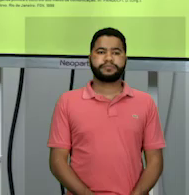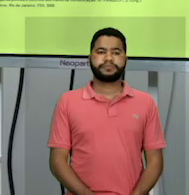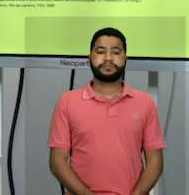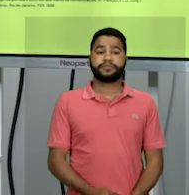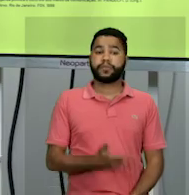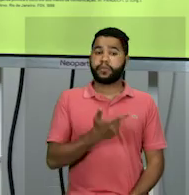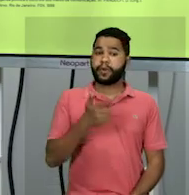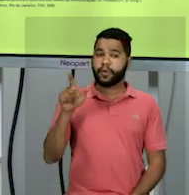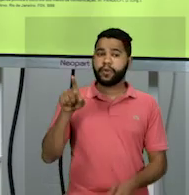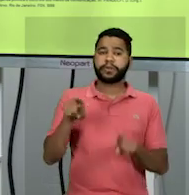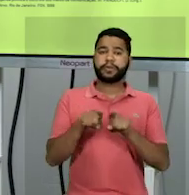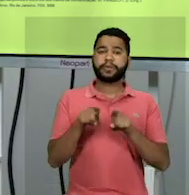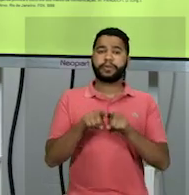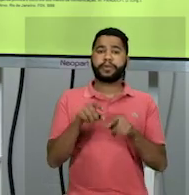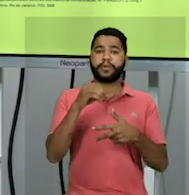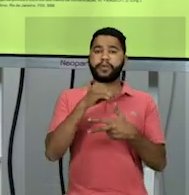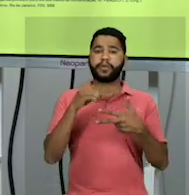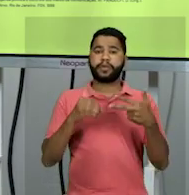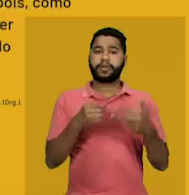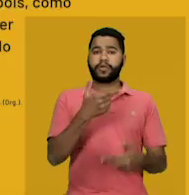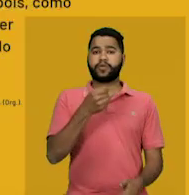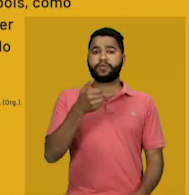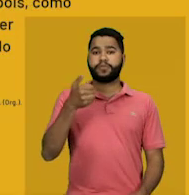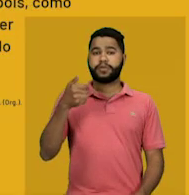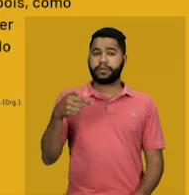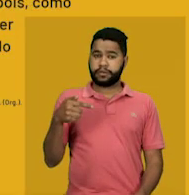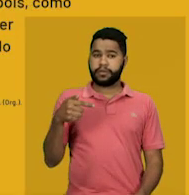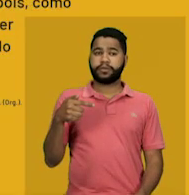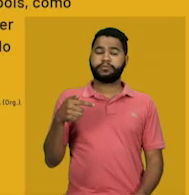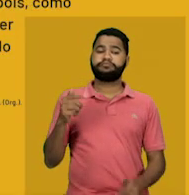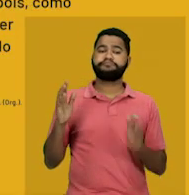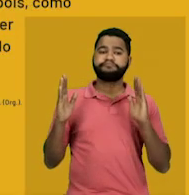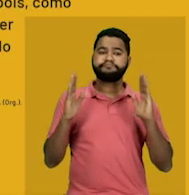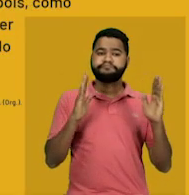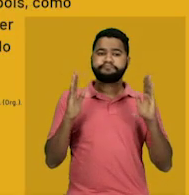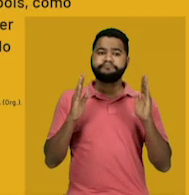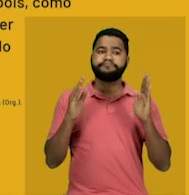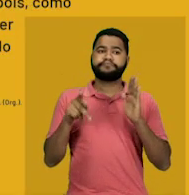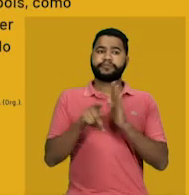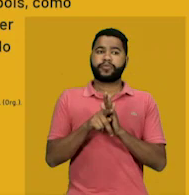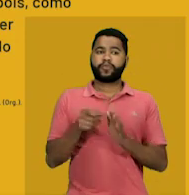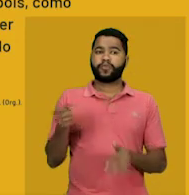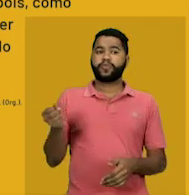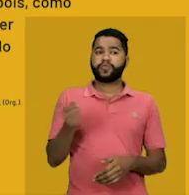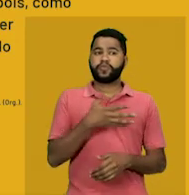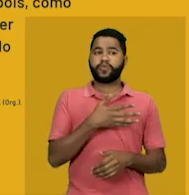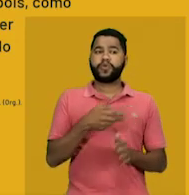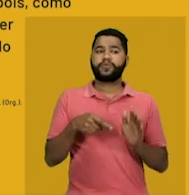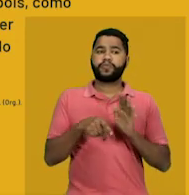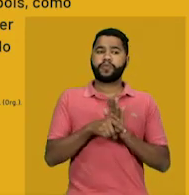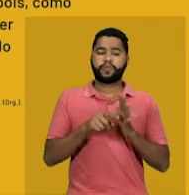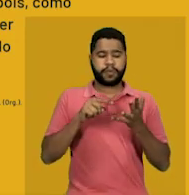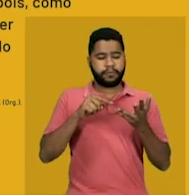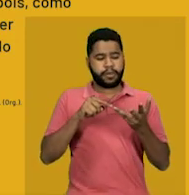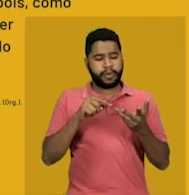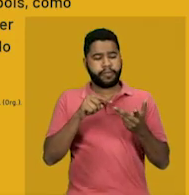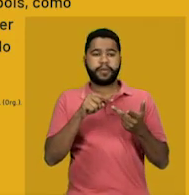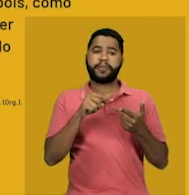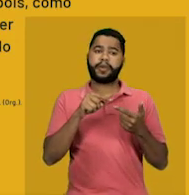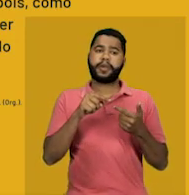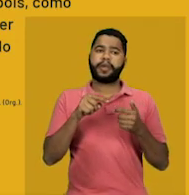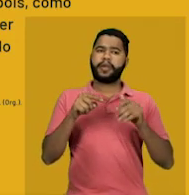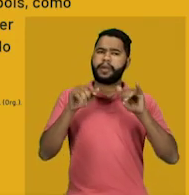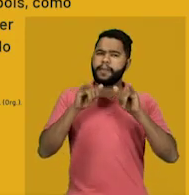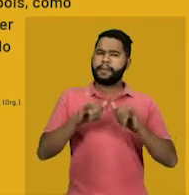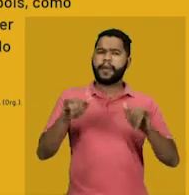Uma outra questão do Enem de 2017, durante o Estado Novo, os encarregados da